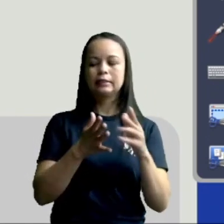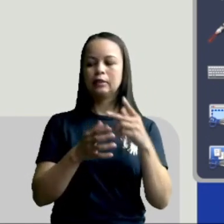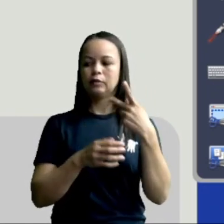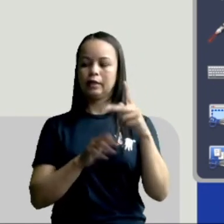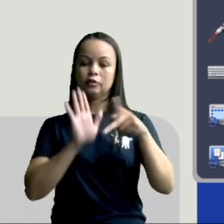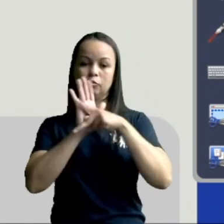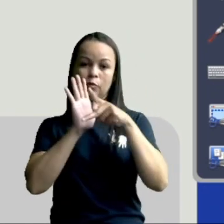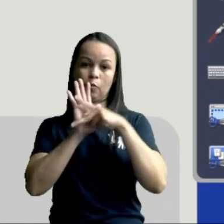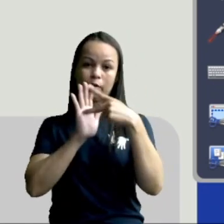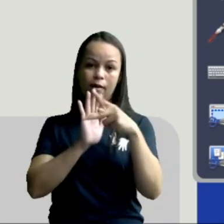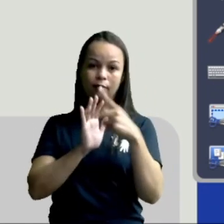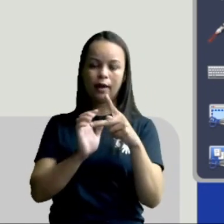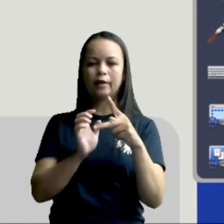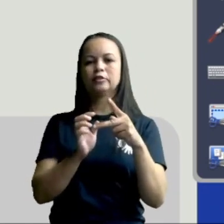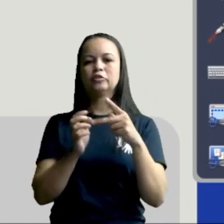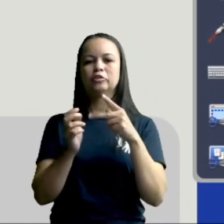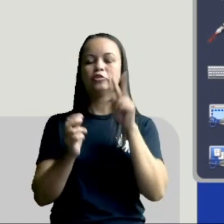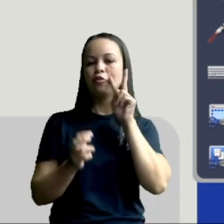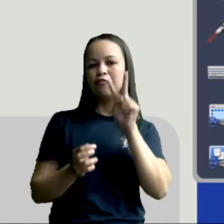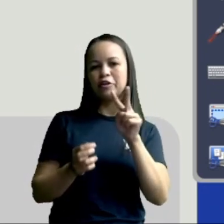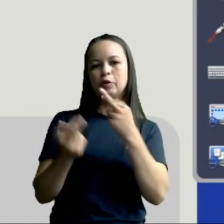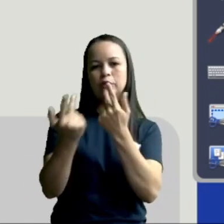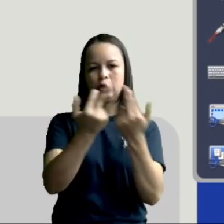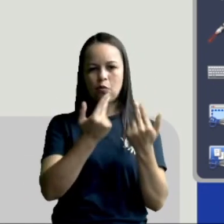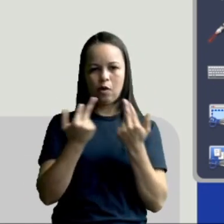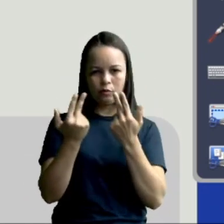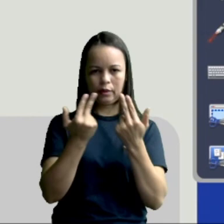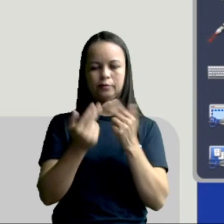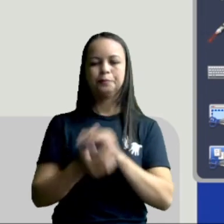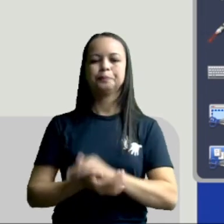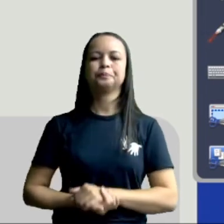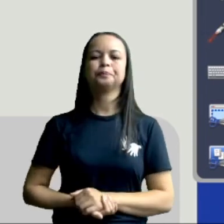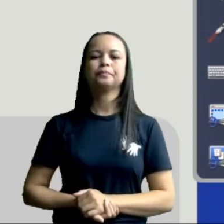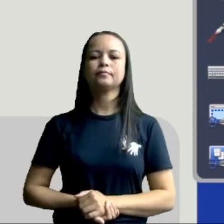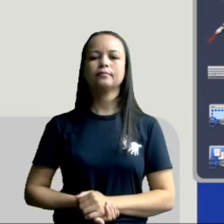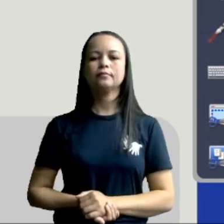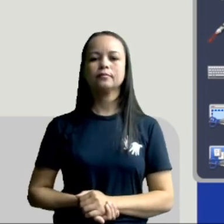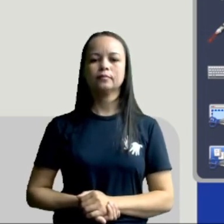dessas propriedades que a gente viu de igualdade.